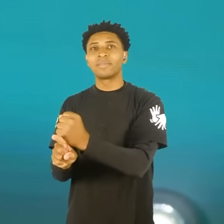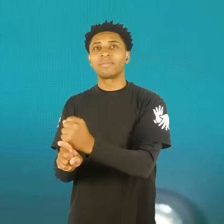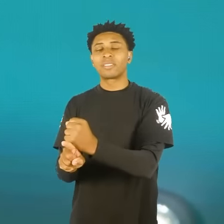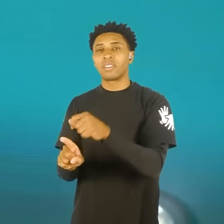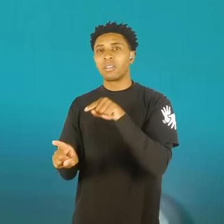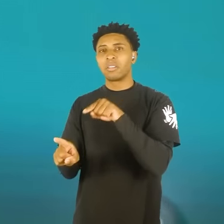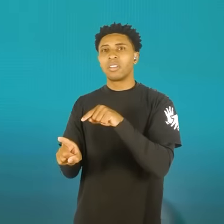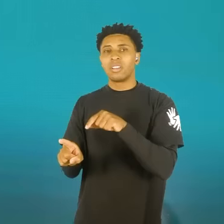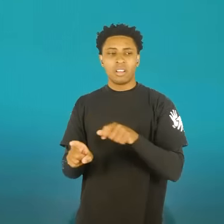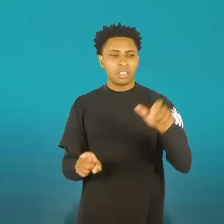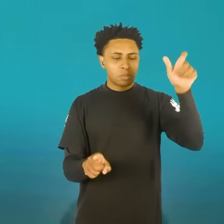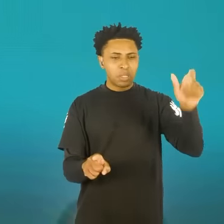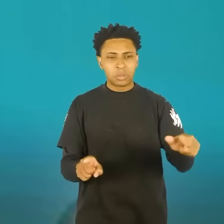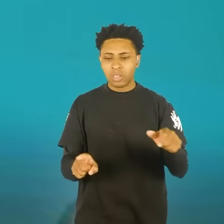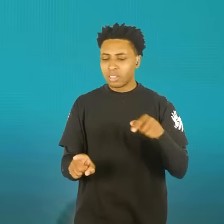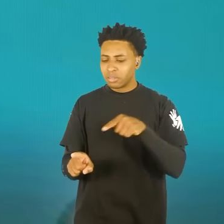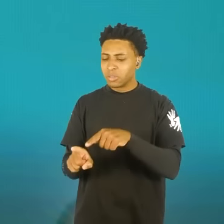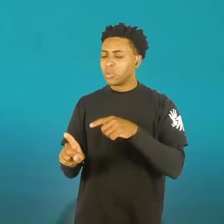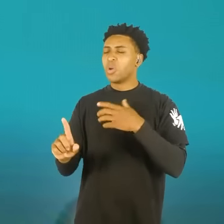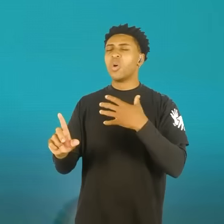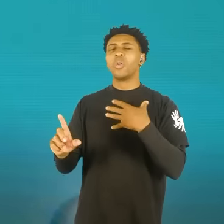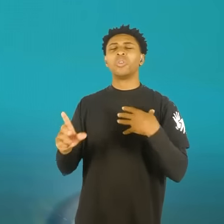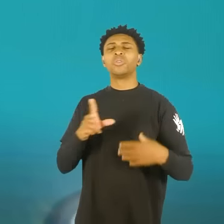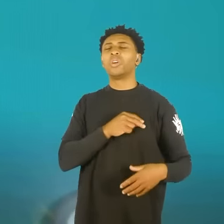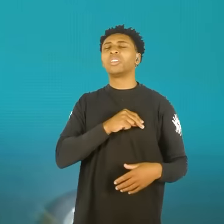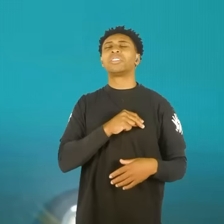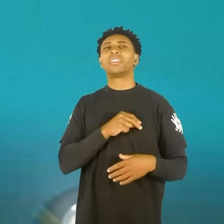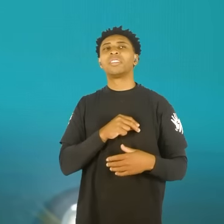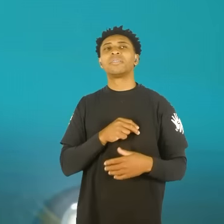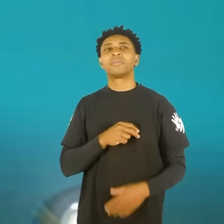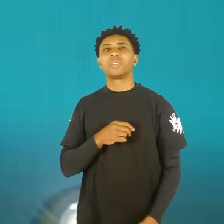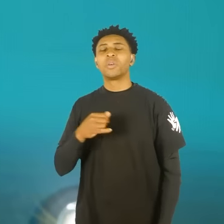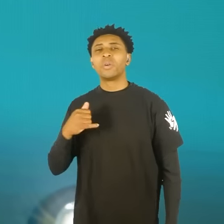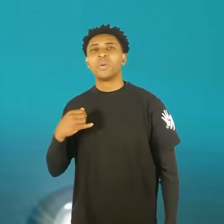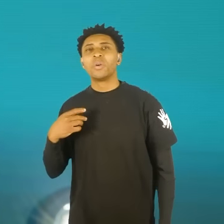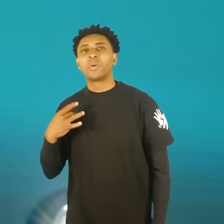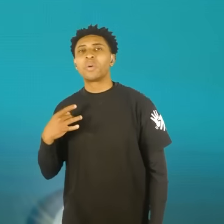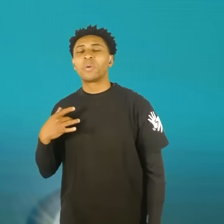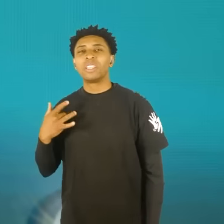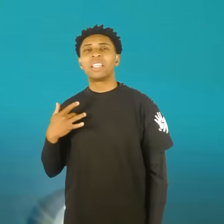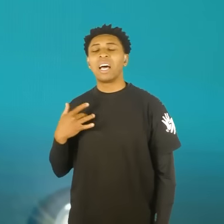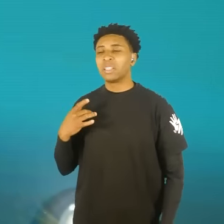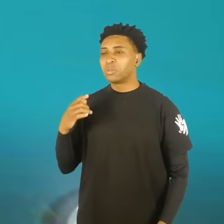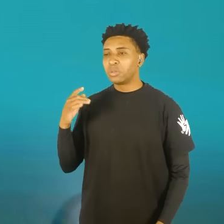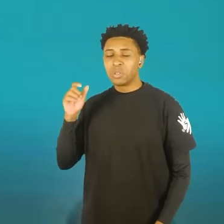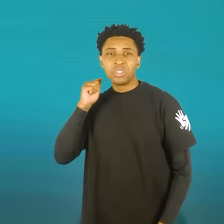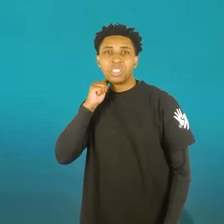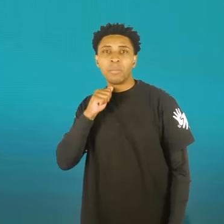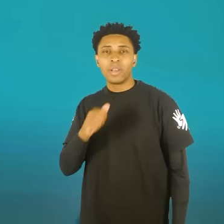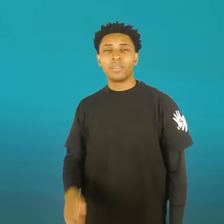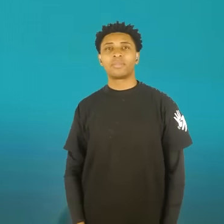Abel, coitado do Abel, coitado nada. É melhor ser perseguido do que